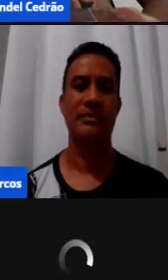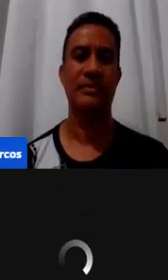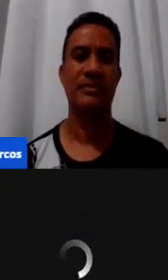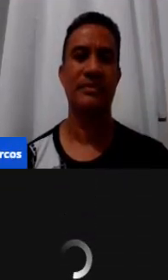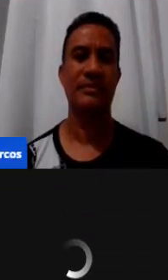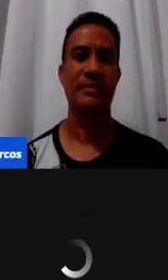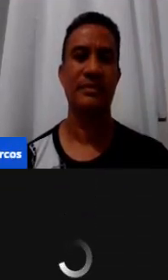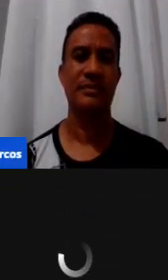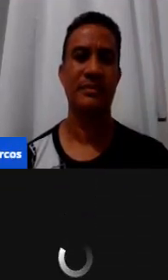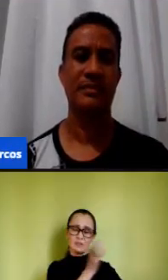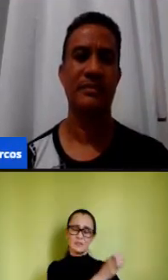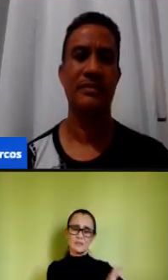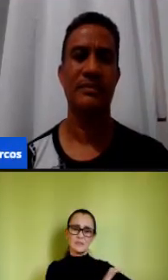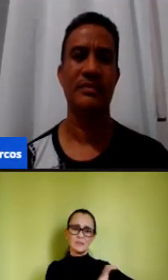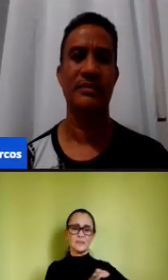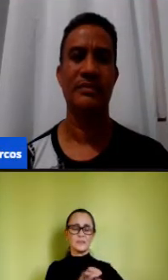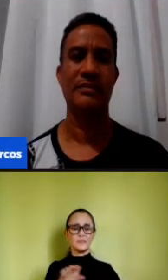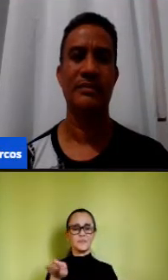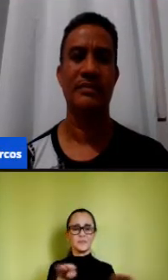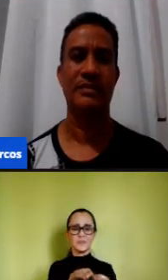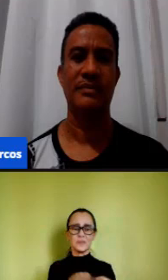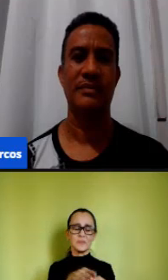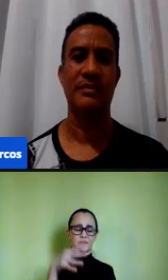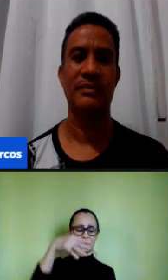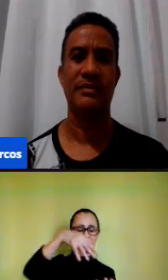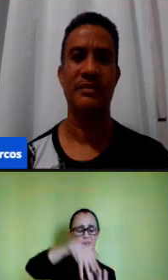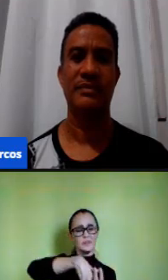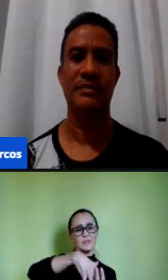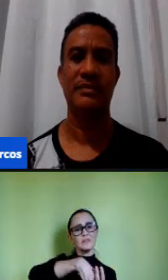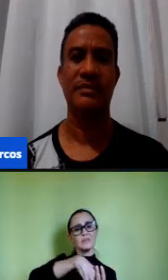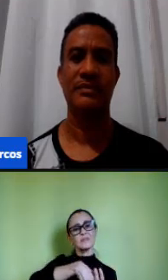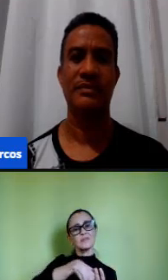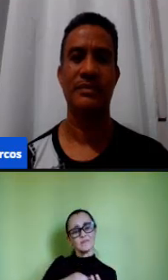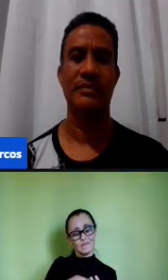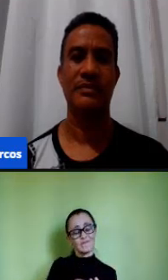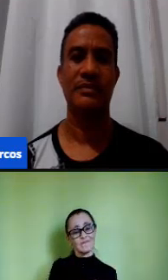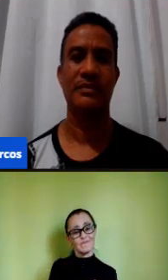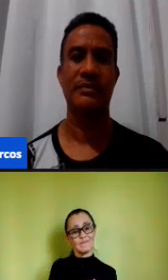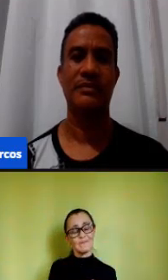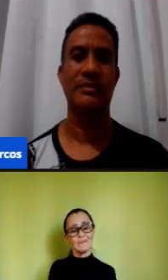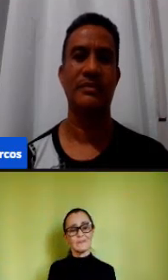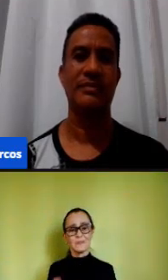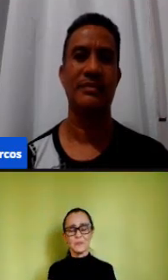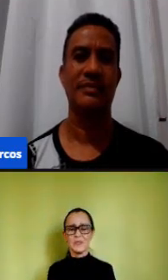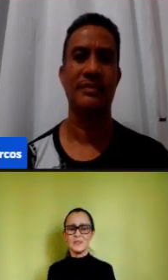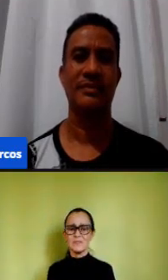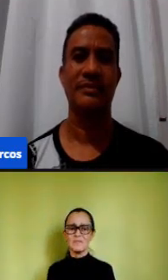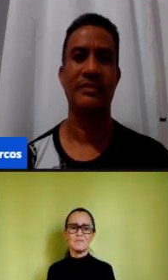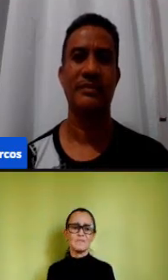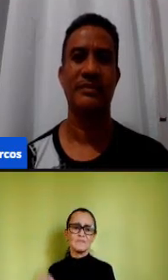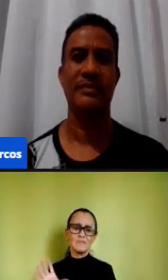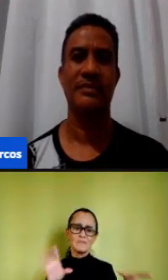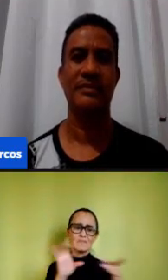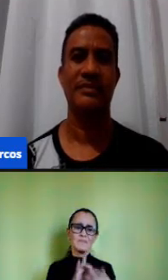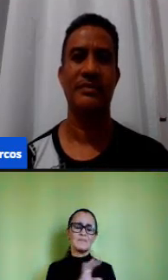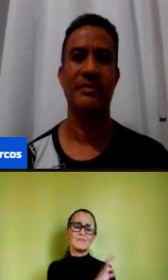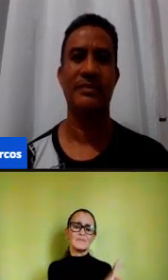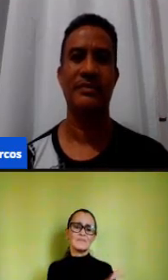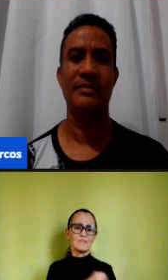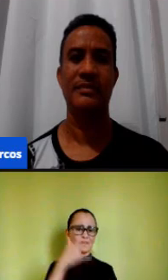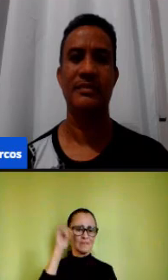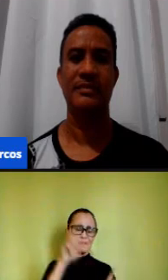de Ciências também pela UFMS, e técnico da modalidade de Educação do Campo da EDCMED, Campo Grande MS, que